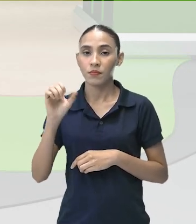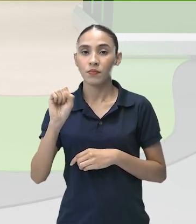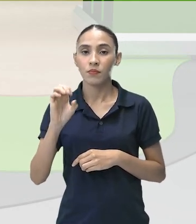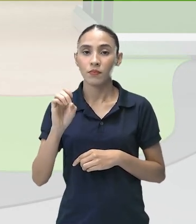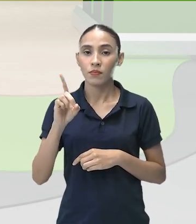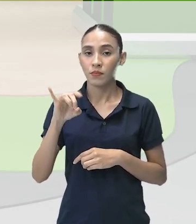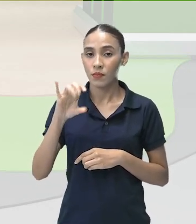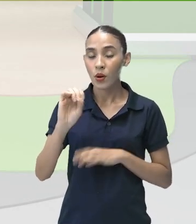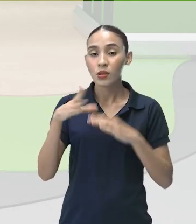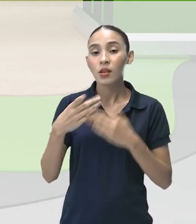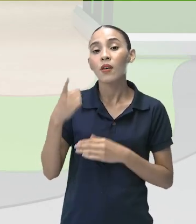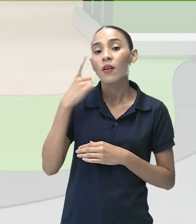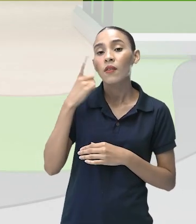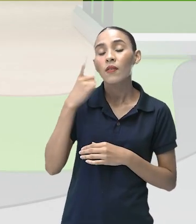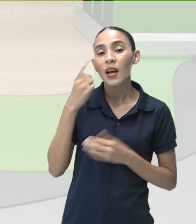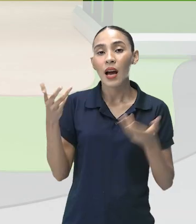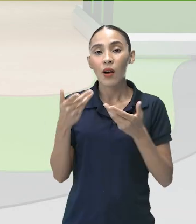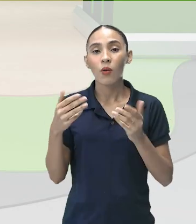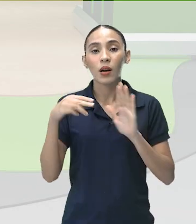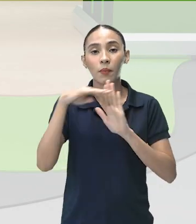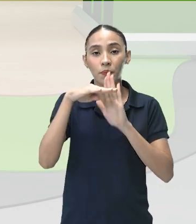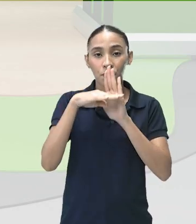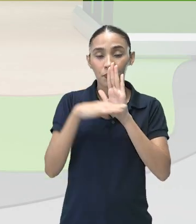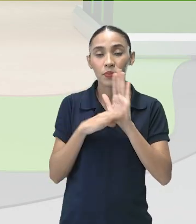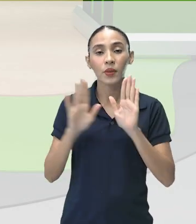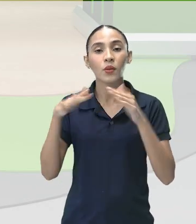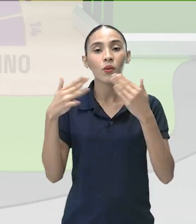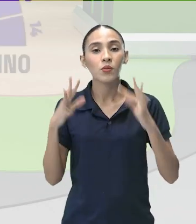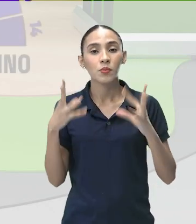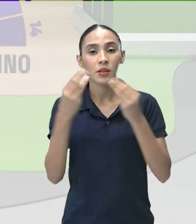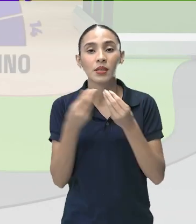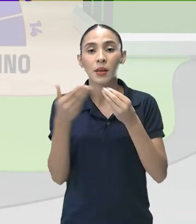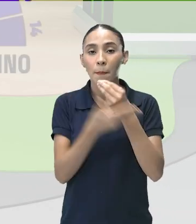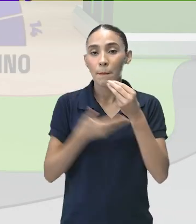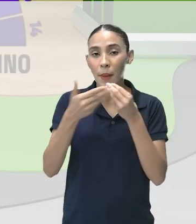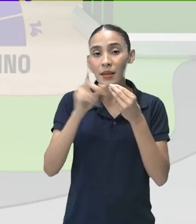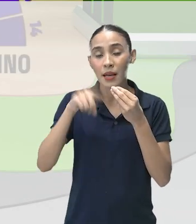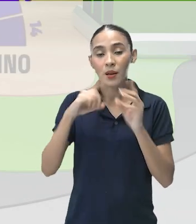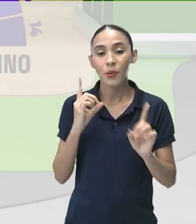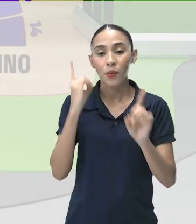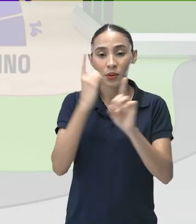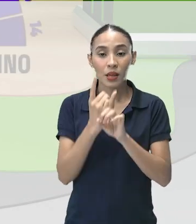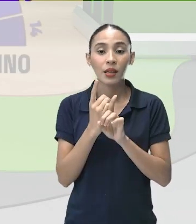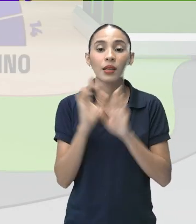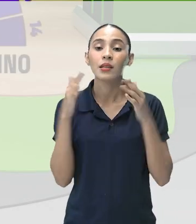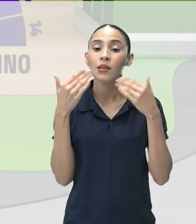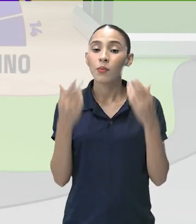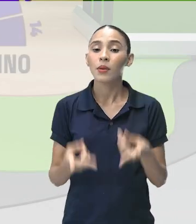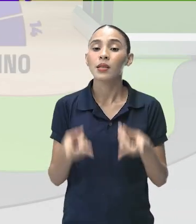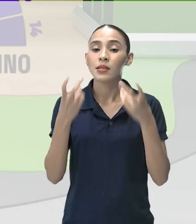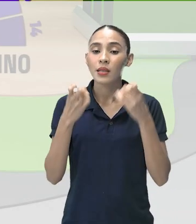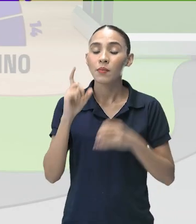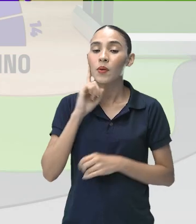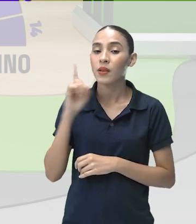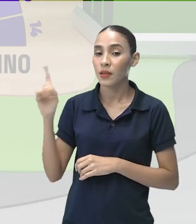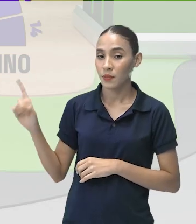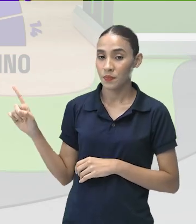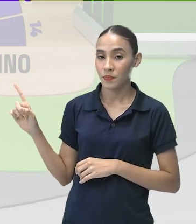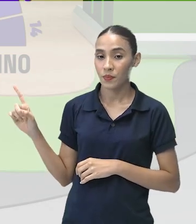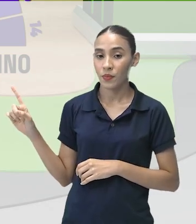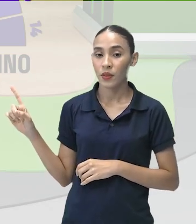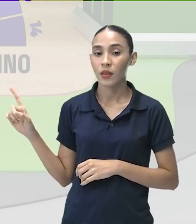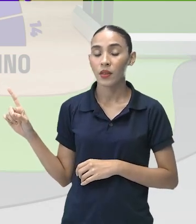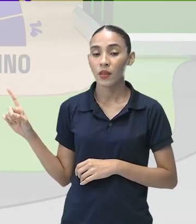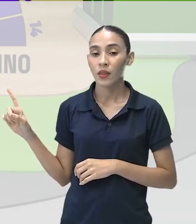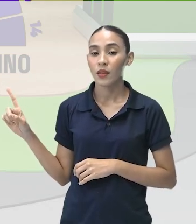Vamos verificar a nossa escala de pH para identificar onde as substâncias básicas vão ser localizadas. Então, percebam que